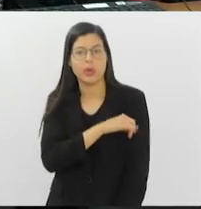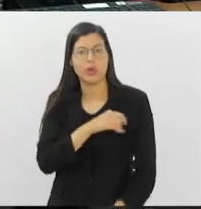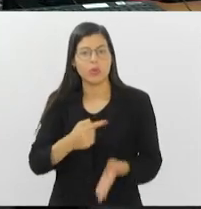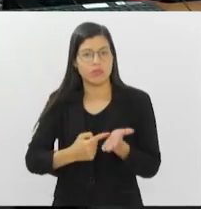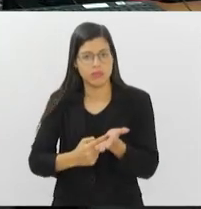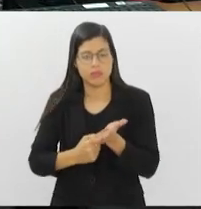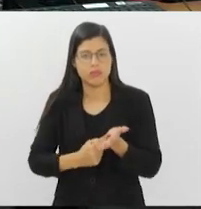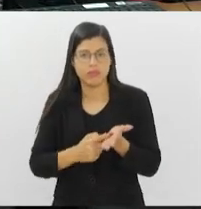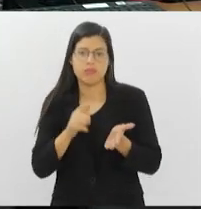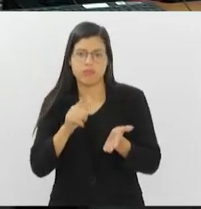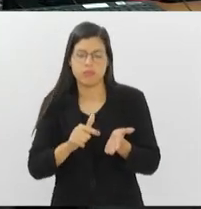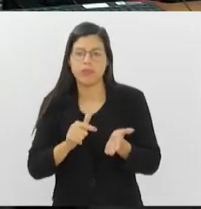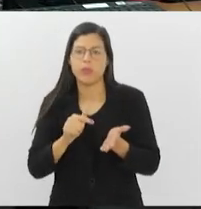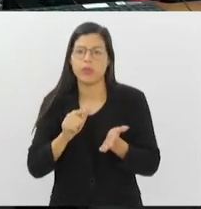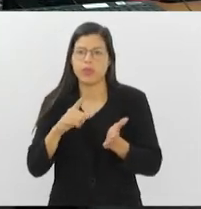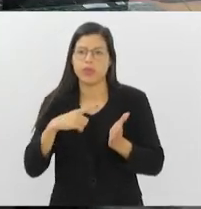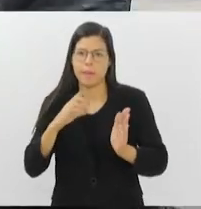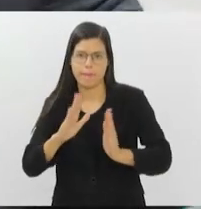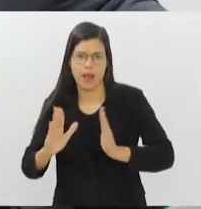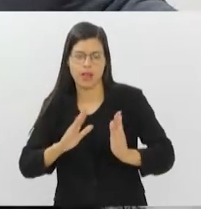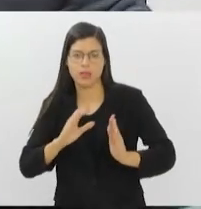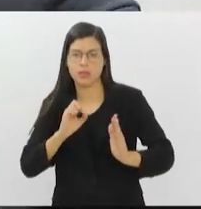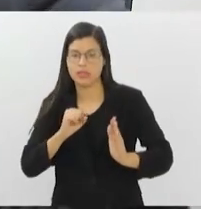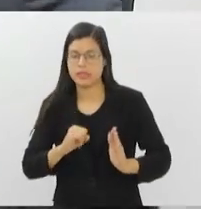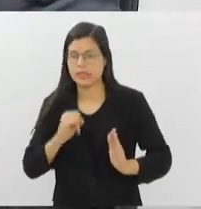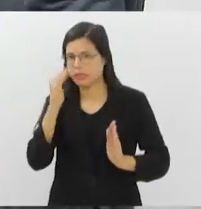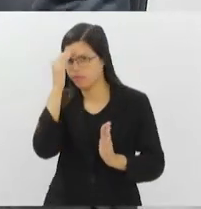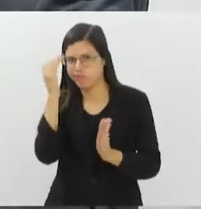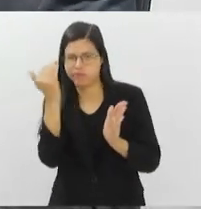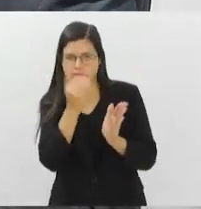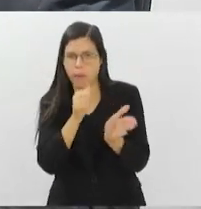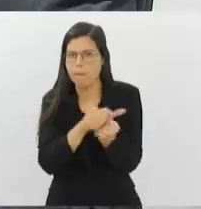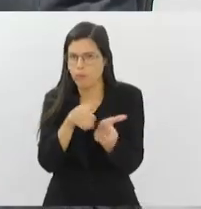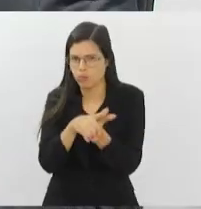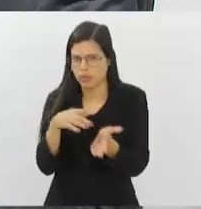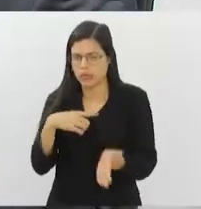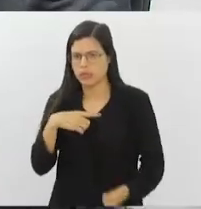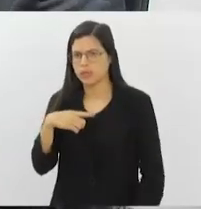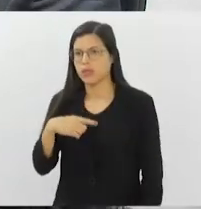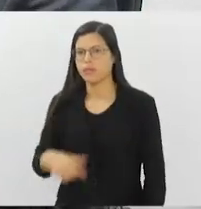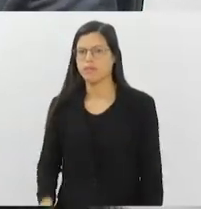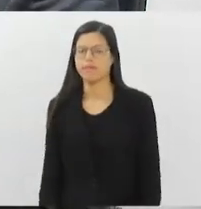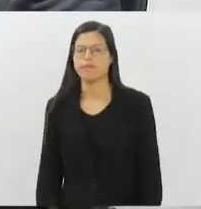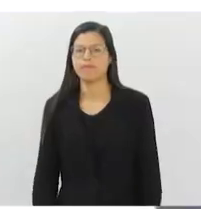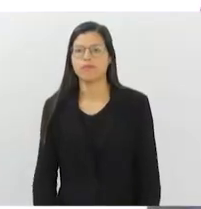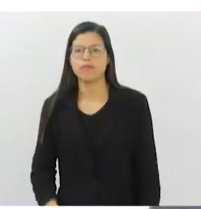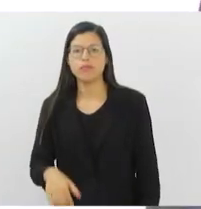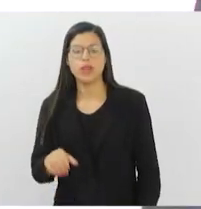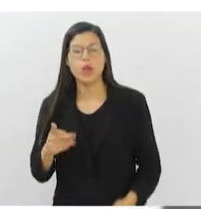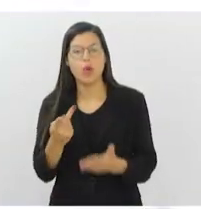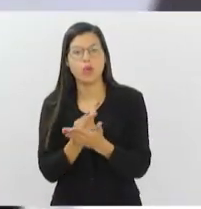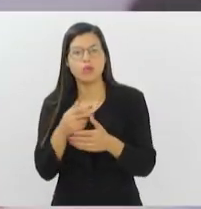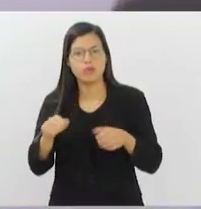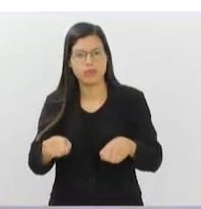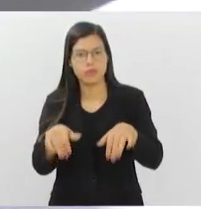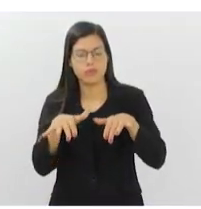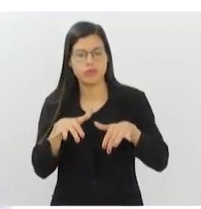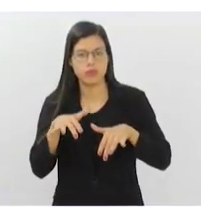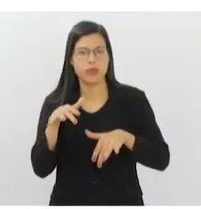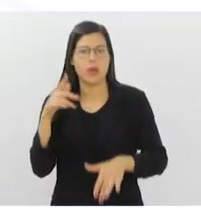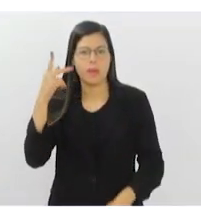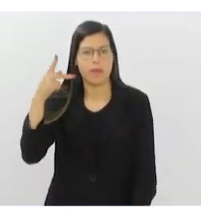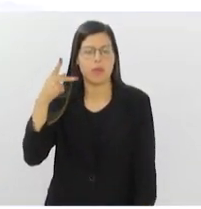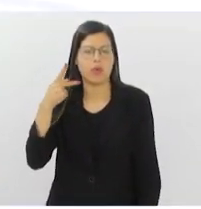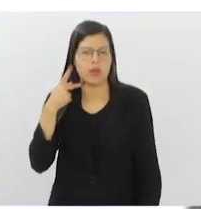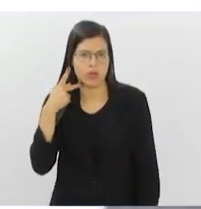cumprimento resultará em multaa do termo de ajustamento de Conduta aconteceu no auditório da Procuradoria da República